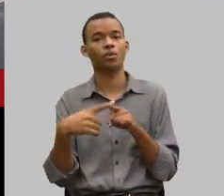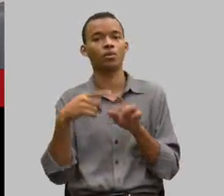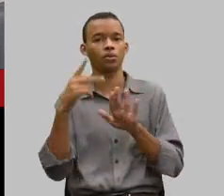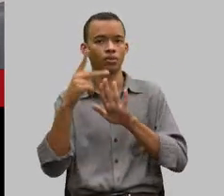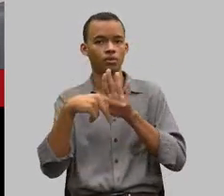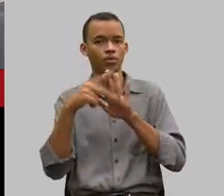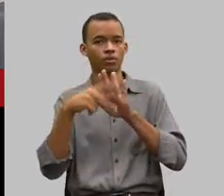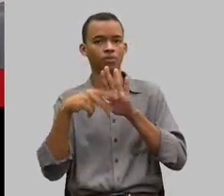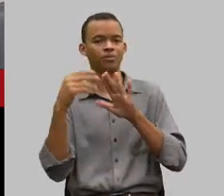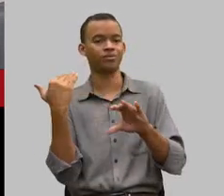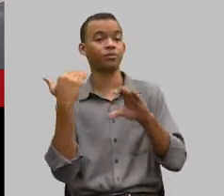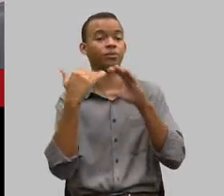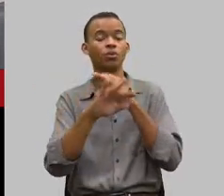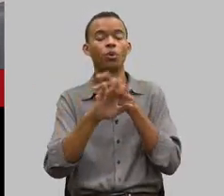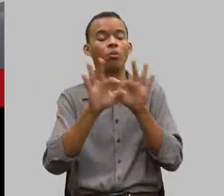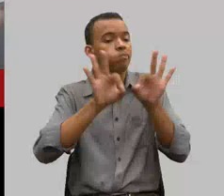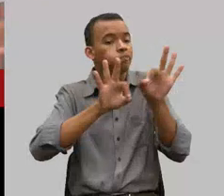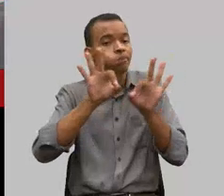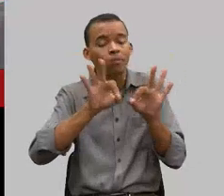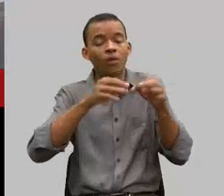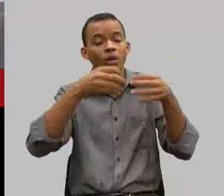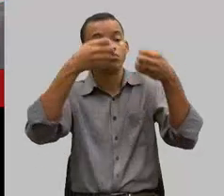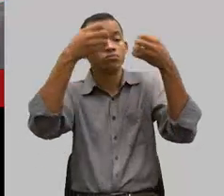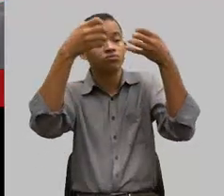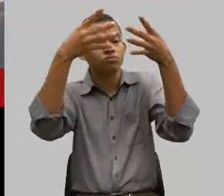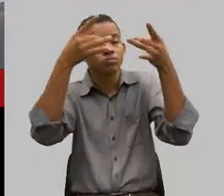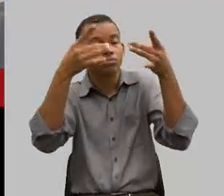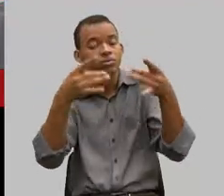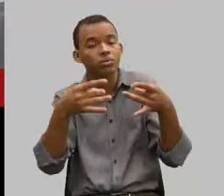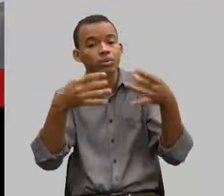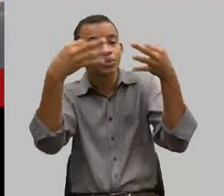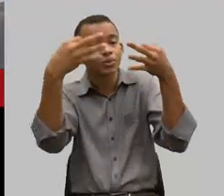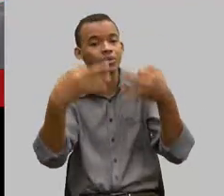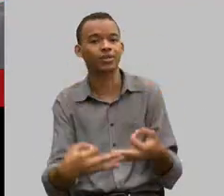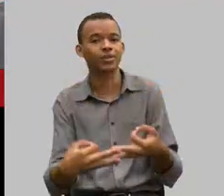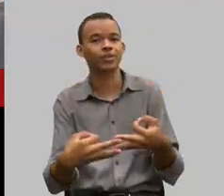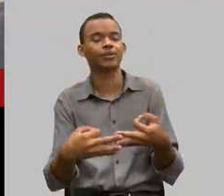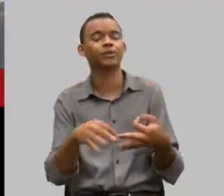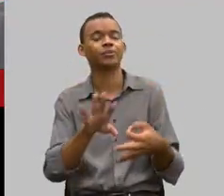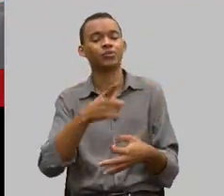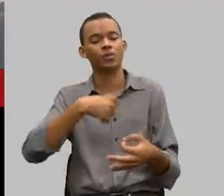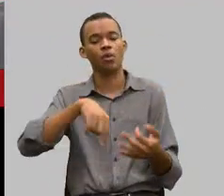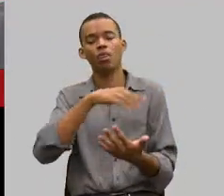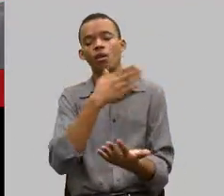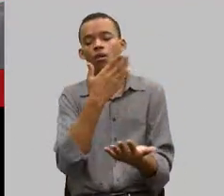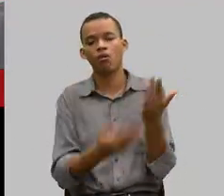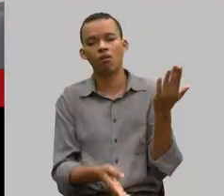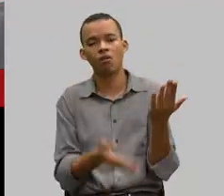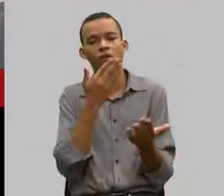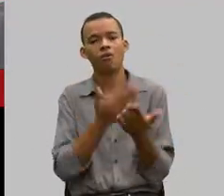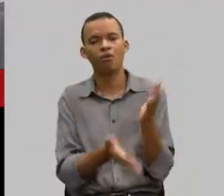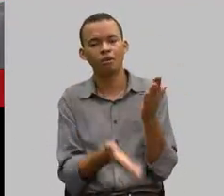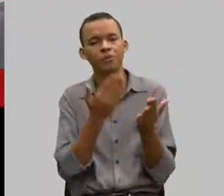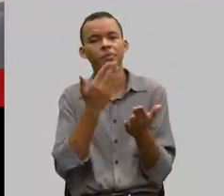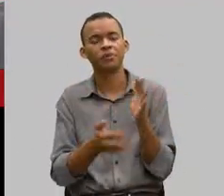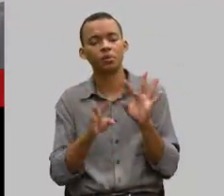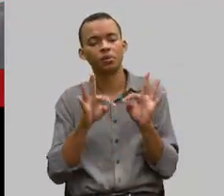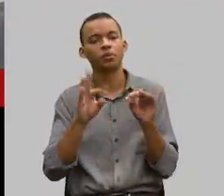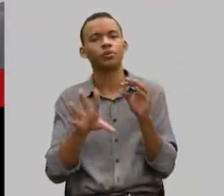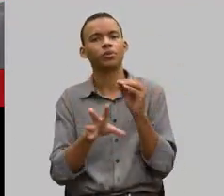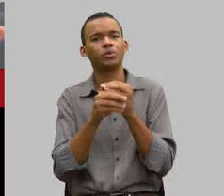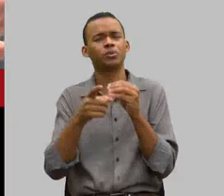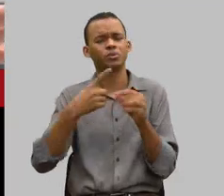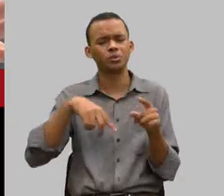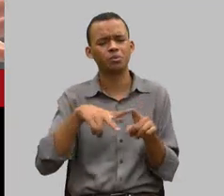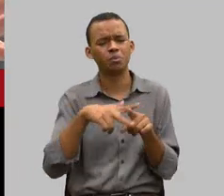que vocês queriam Nós perdemos todas as emendas não teve uma única alteração